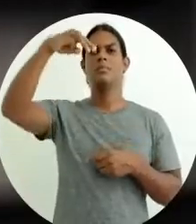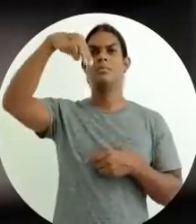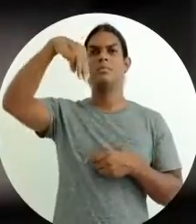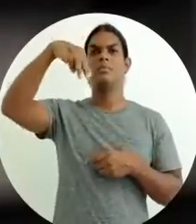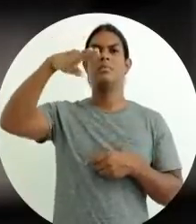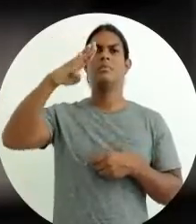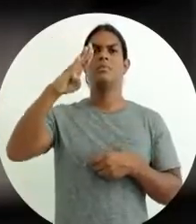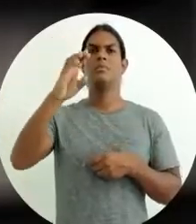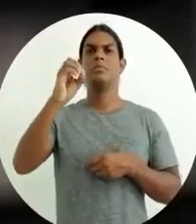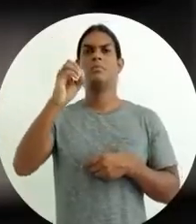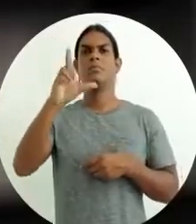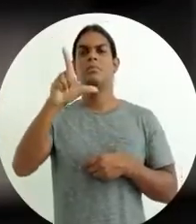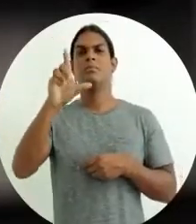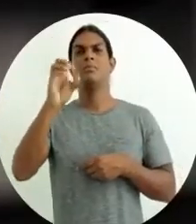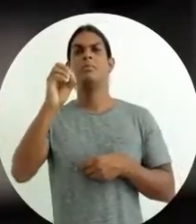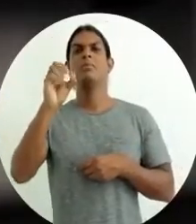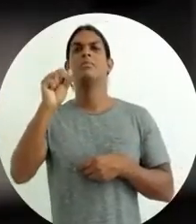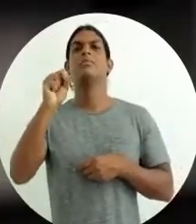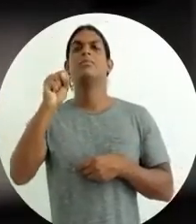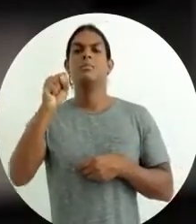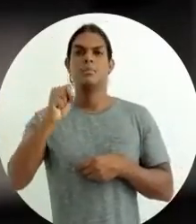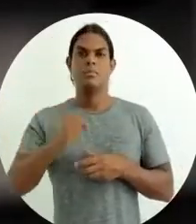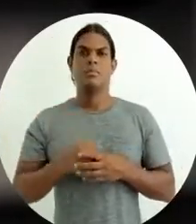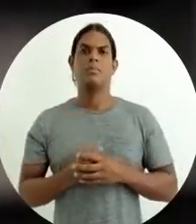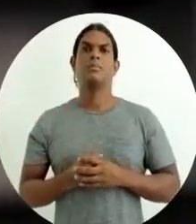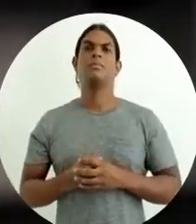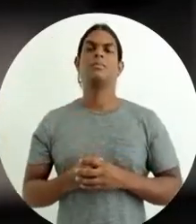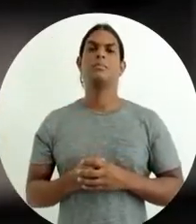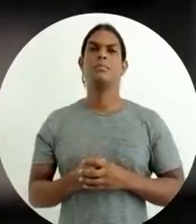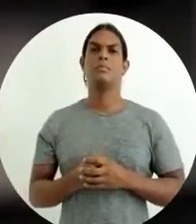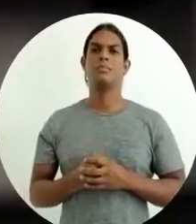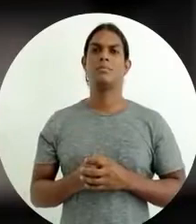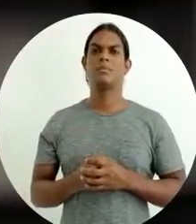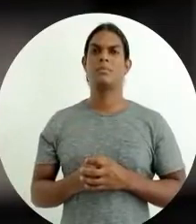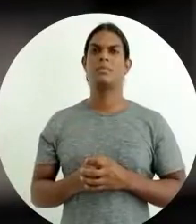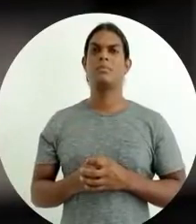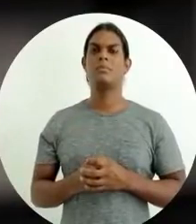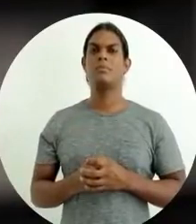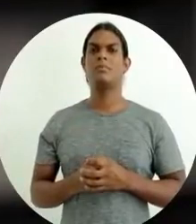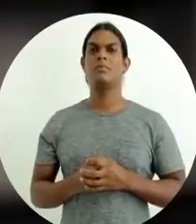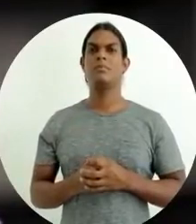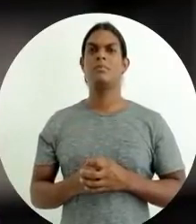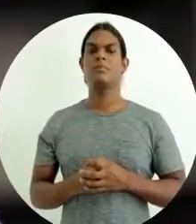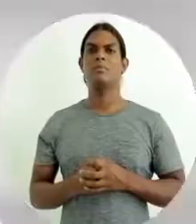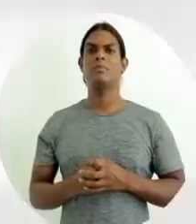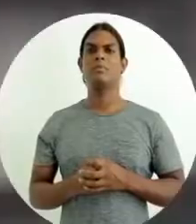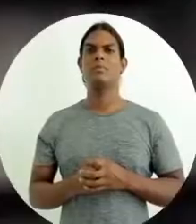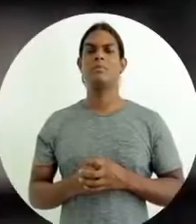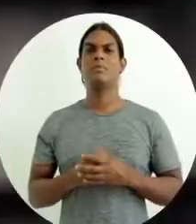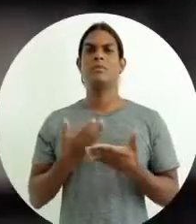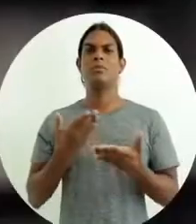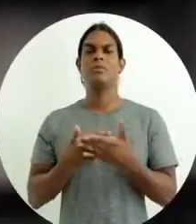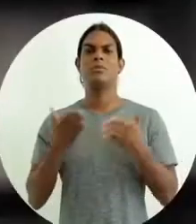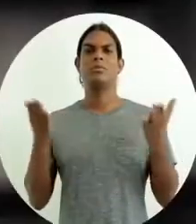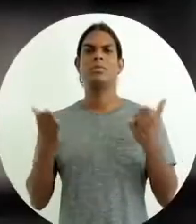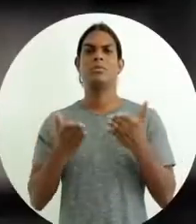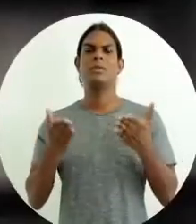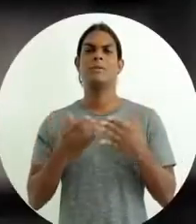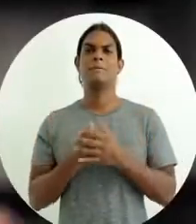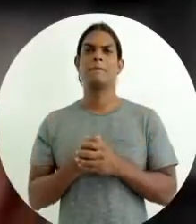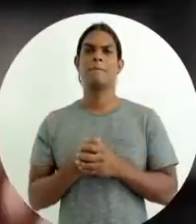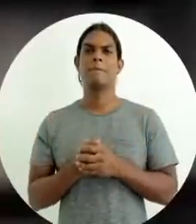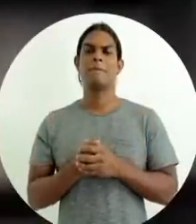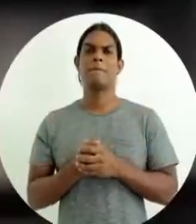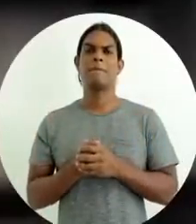trazem diversos significados, para todos que formam esta organização. Vamos falar agora